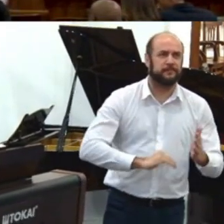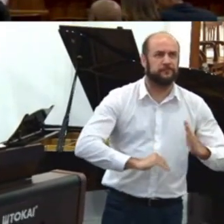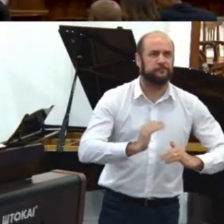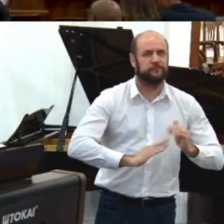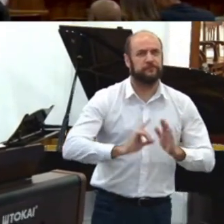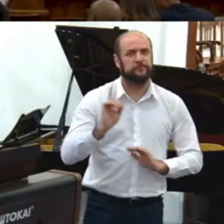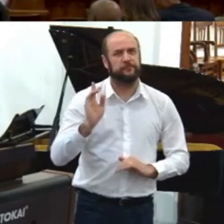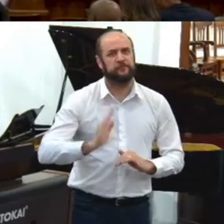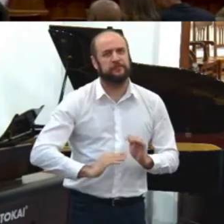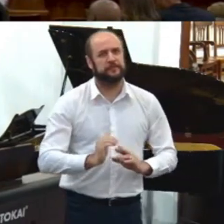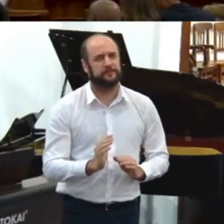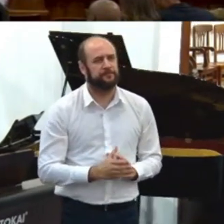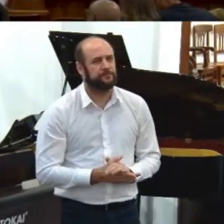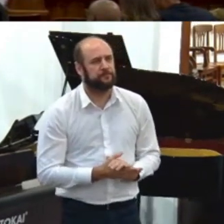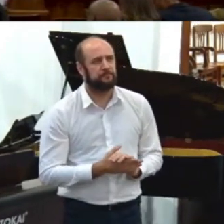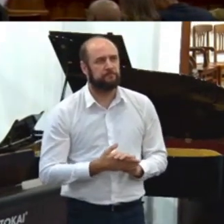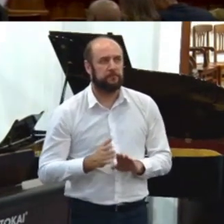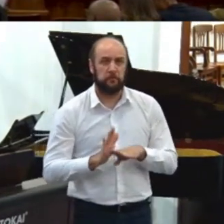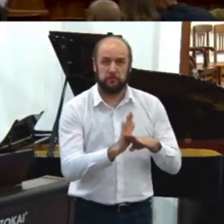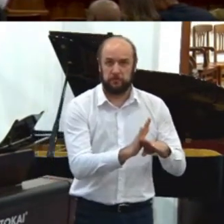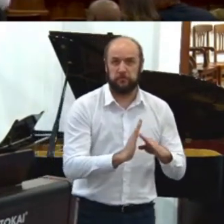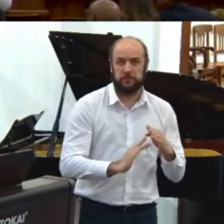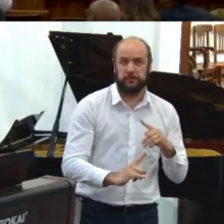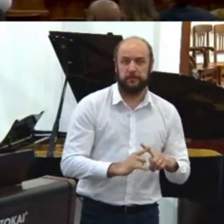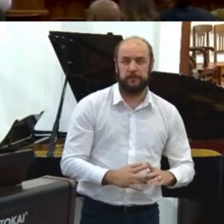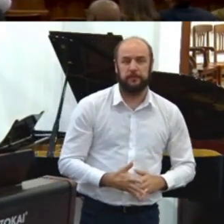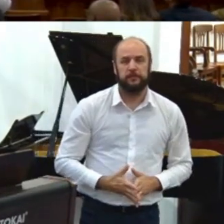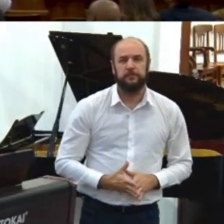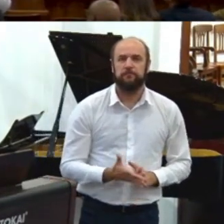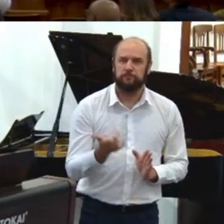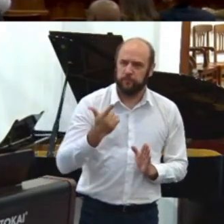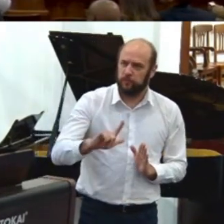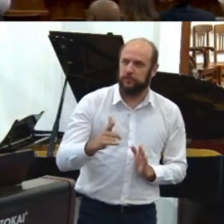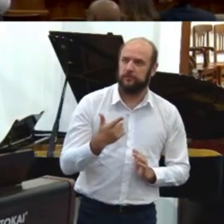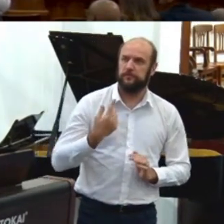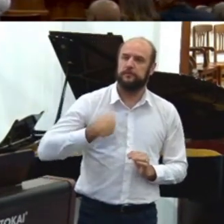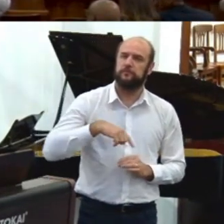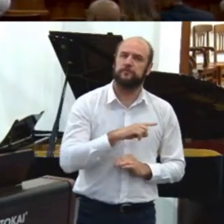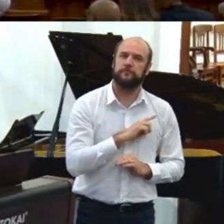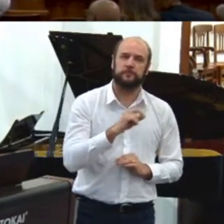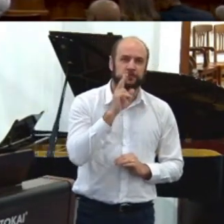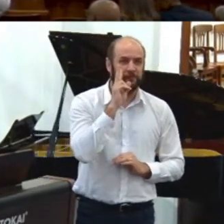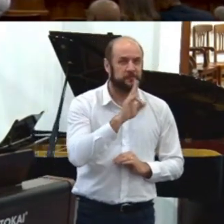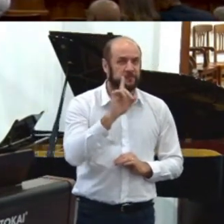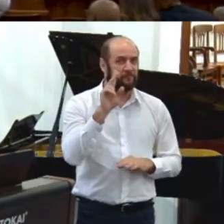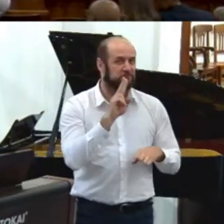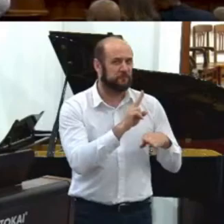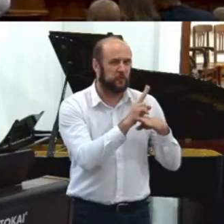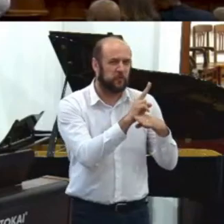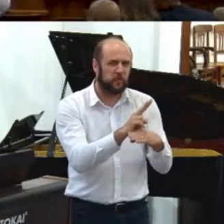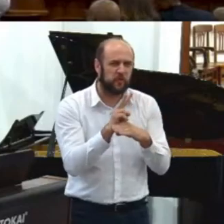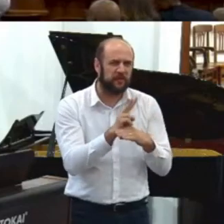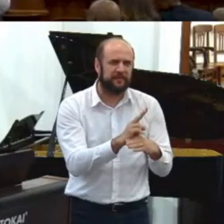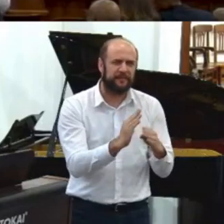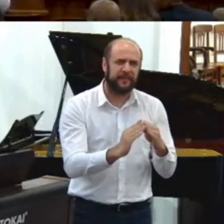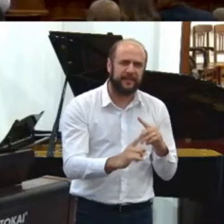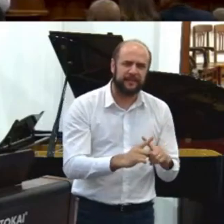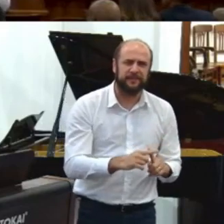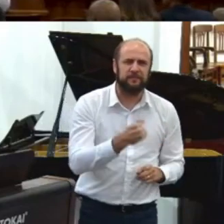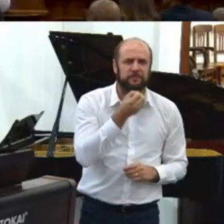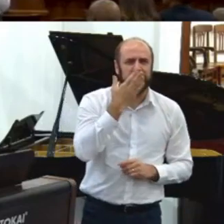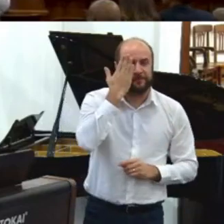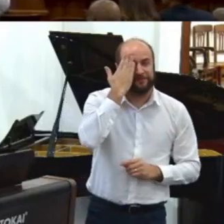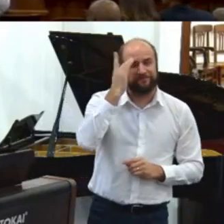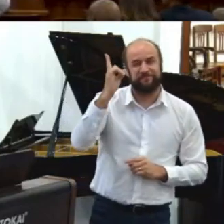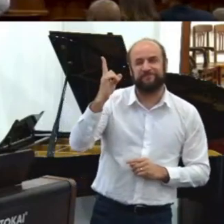do Senhor em favor da sua igreja. E mais uma vez nós vemos o cuidado dele para com a igreja. Bom é saber